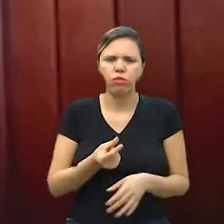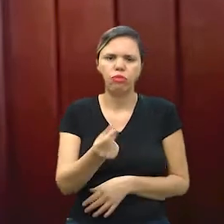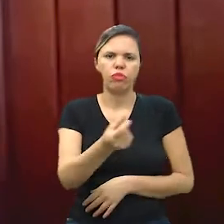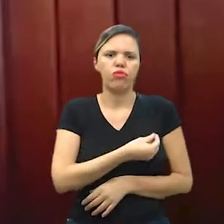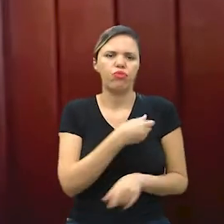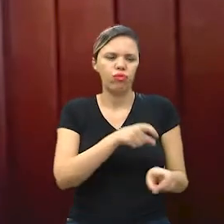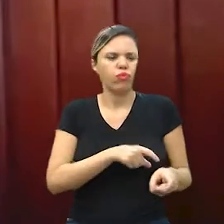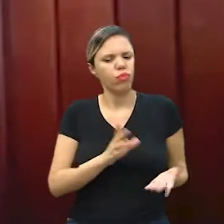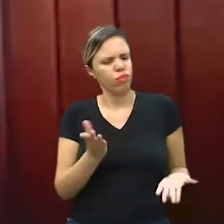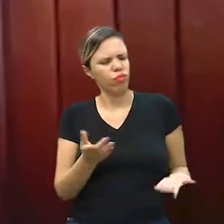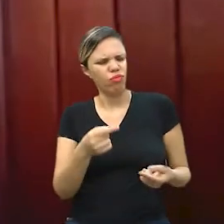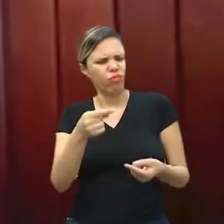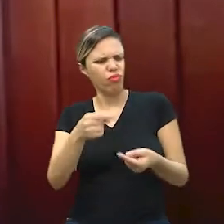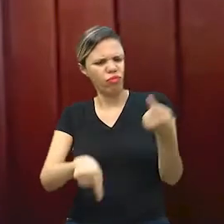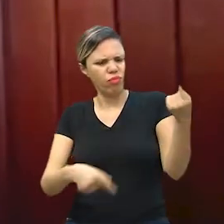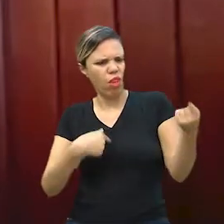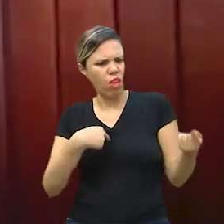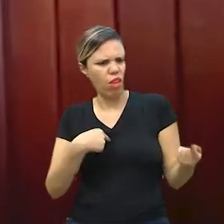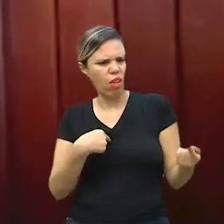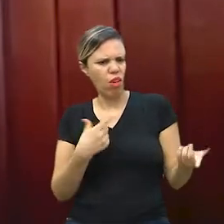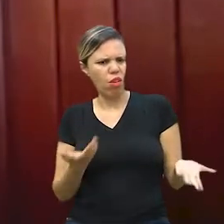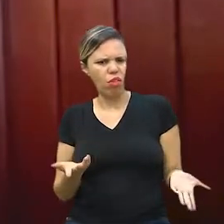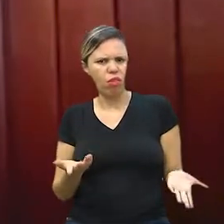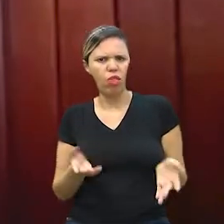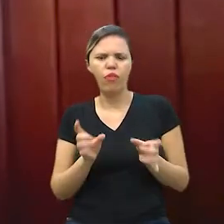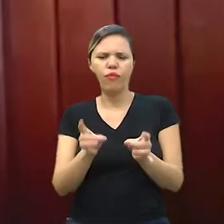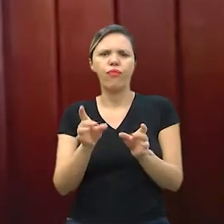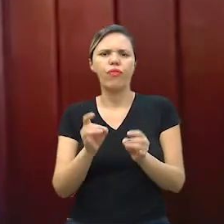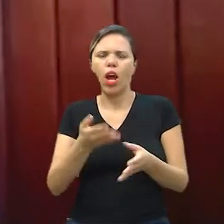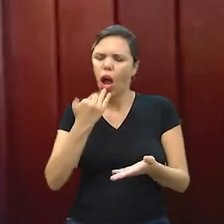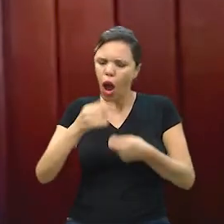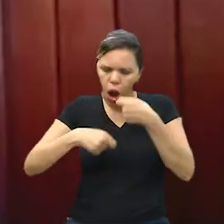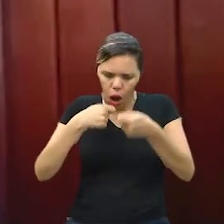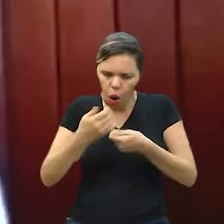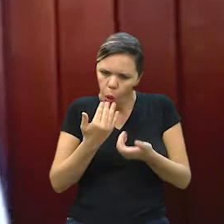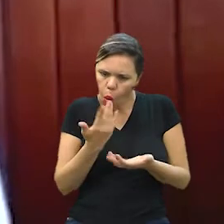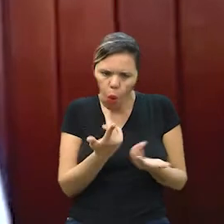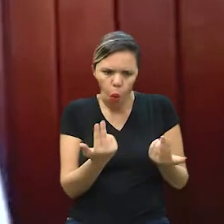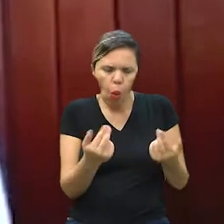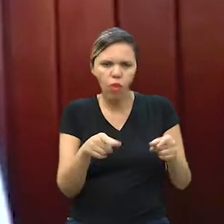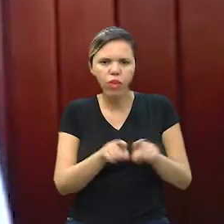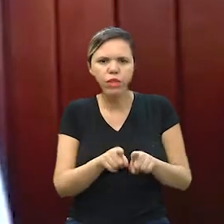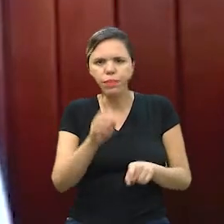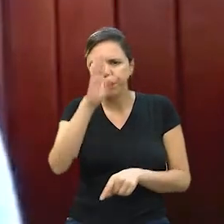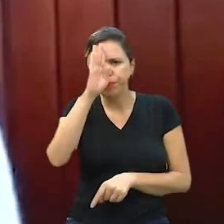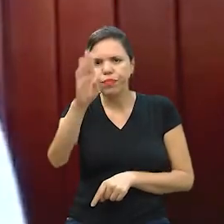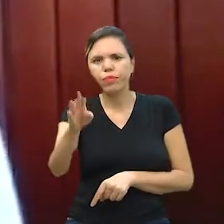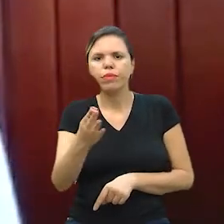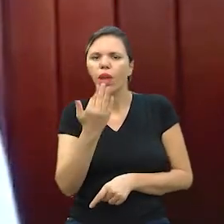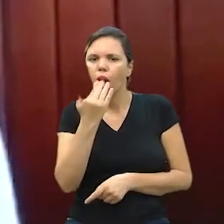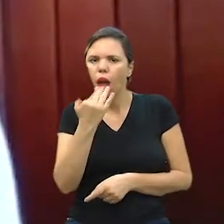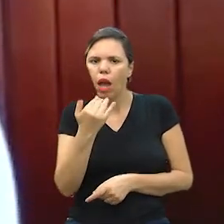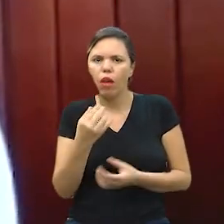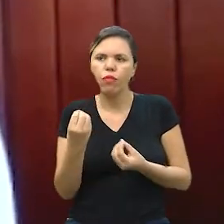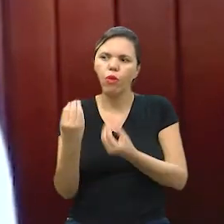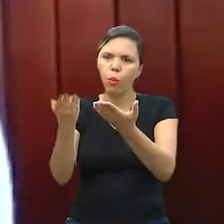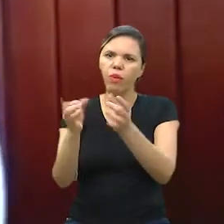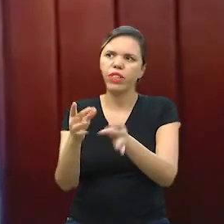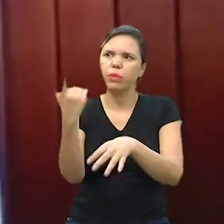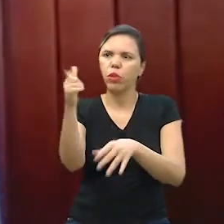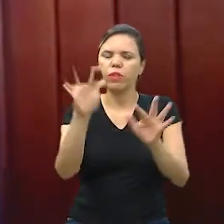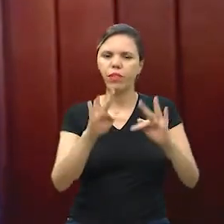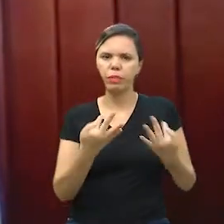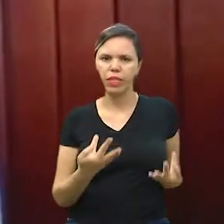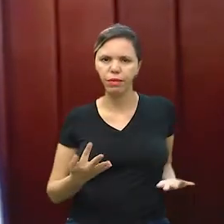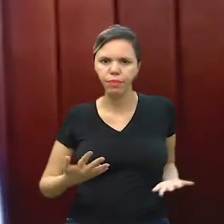produtor, e chegou uma hora que eu falei assim, não faz sentido eu colocar veneno no alimento que eu vou consumir, e principalmente naquele alimento que eu vou